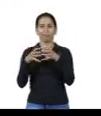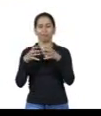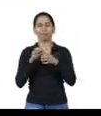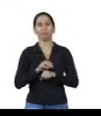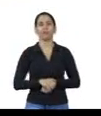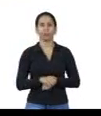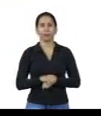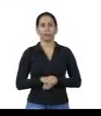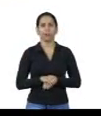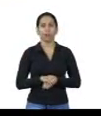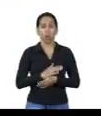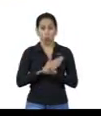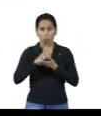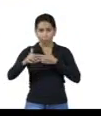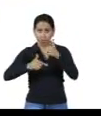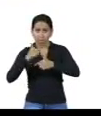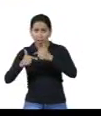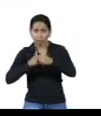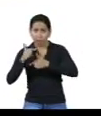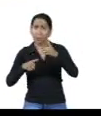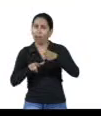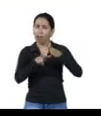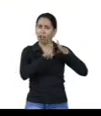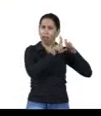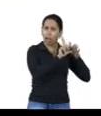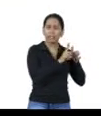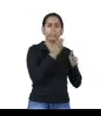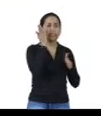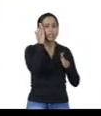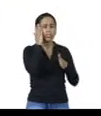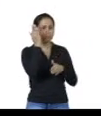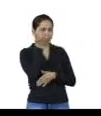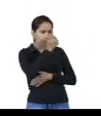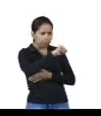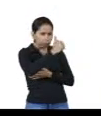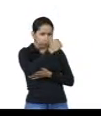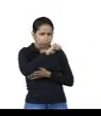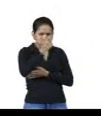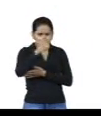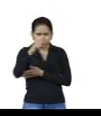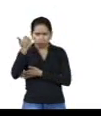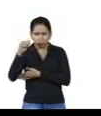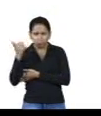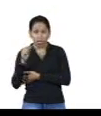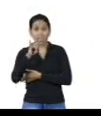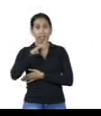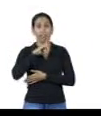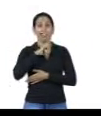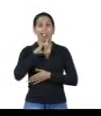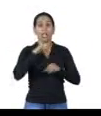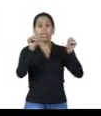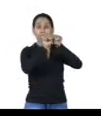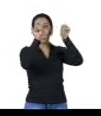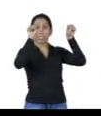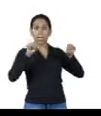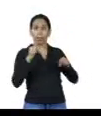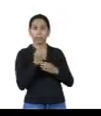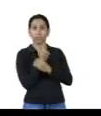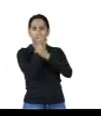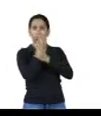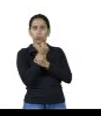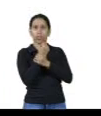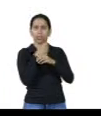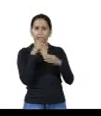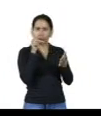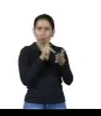Antes de começar qualquer trabalho, é importante verificar se todas as máquinas e equipamentos têm os sistemas de segurança necessários. São as